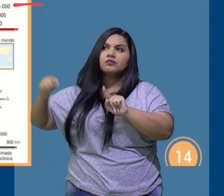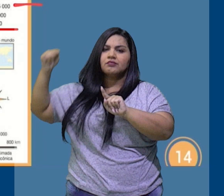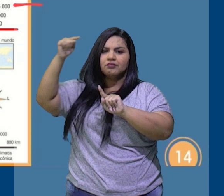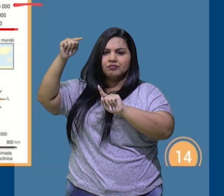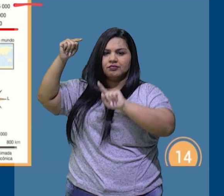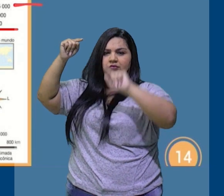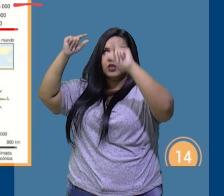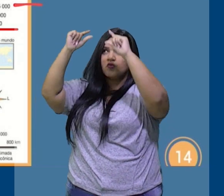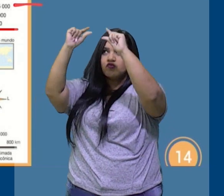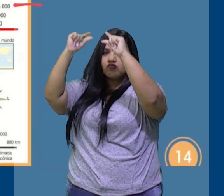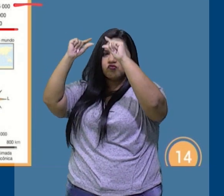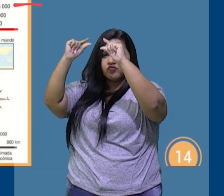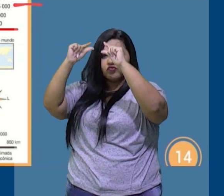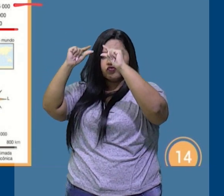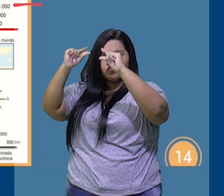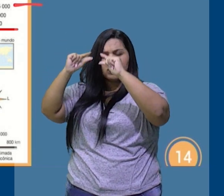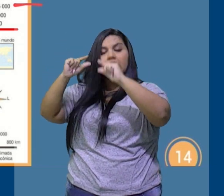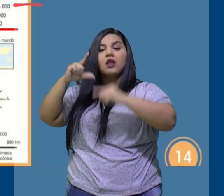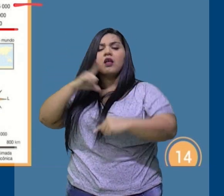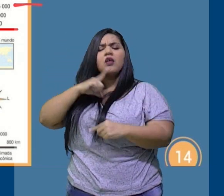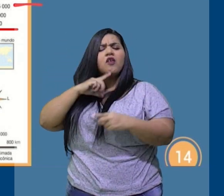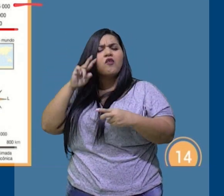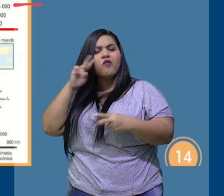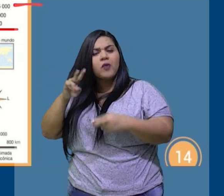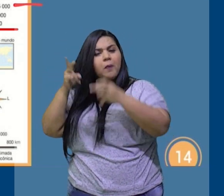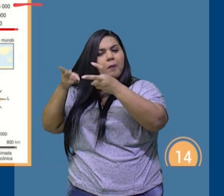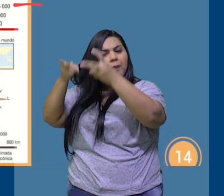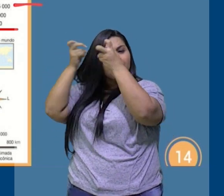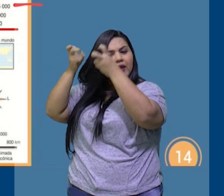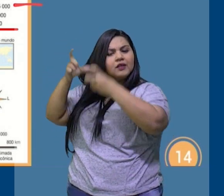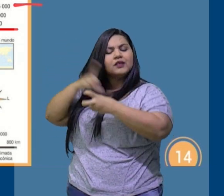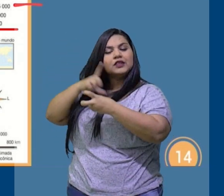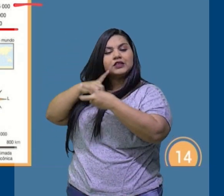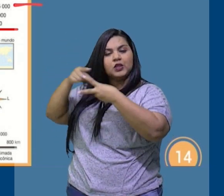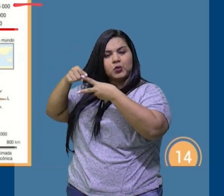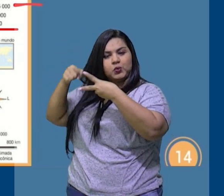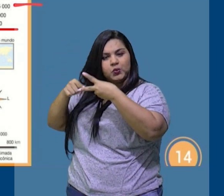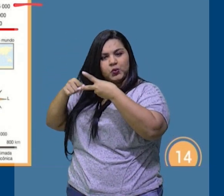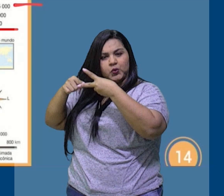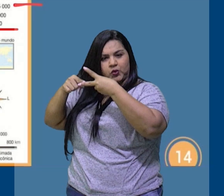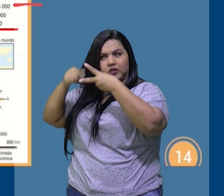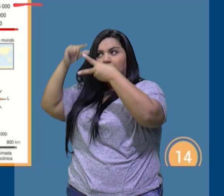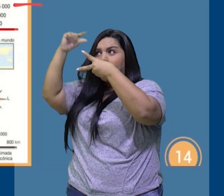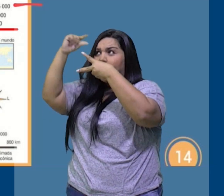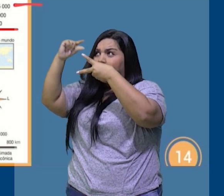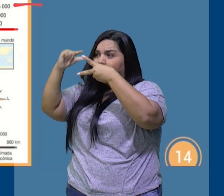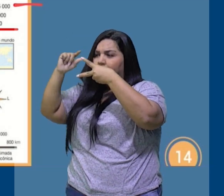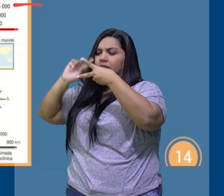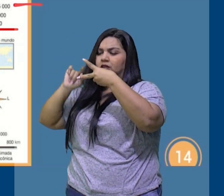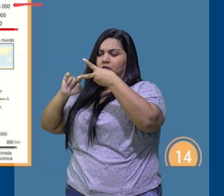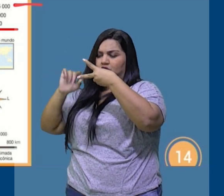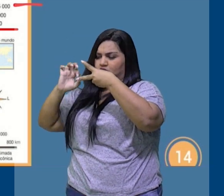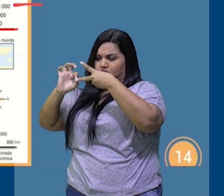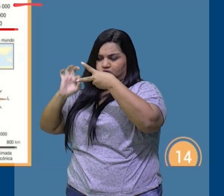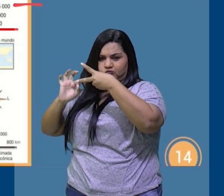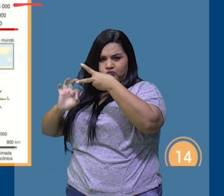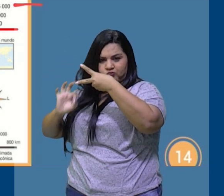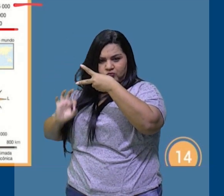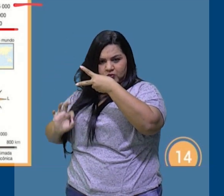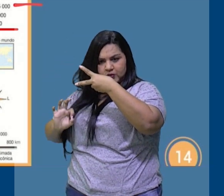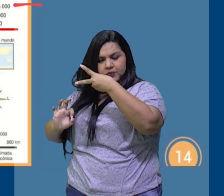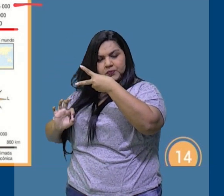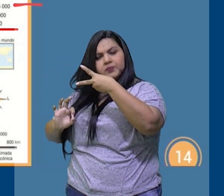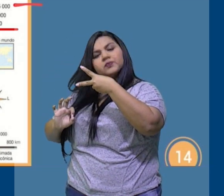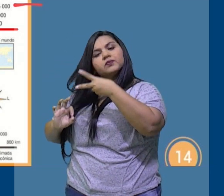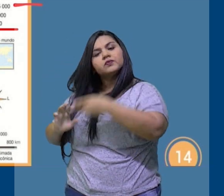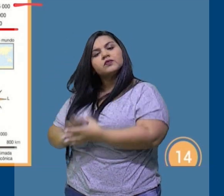aqui eu tenho duas legendas, né? A porcentagem da população total, né? A quantidade da população urbana,